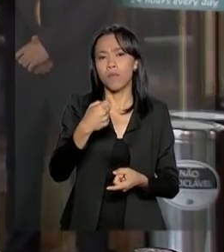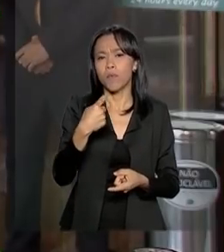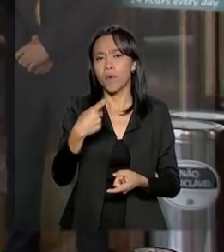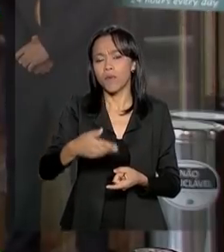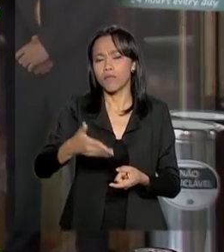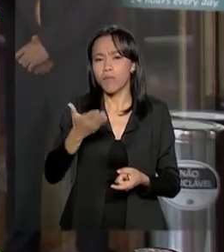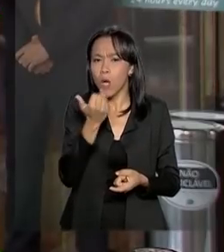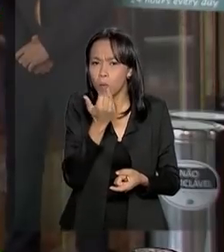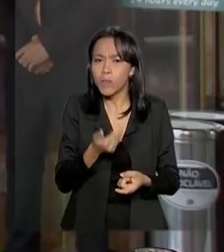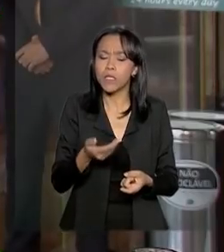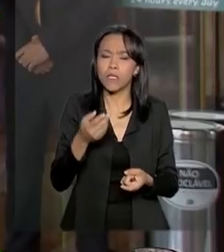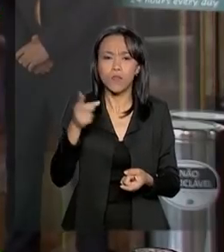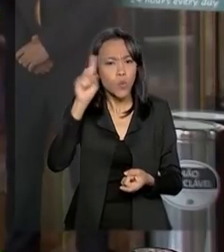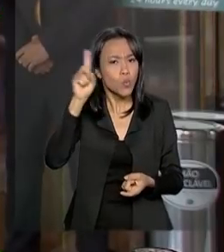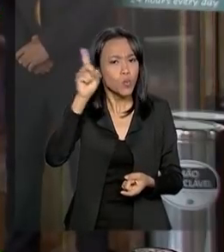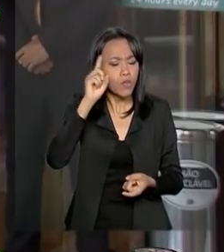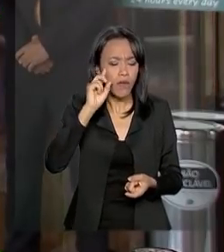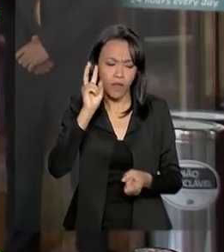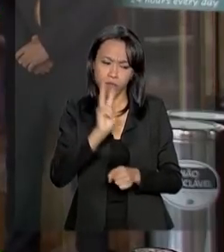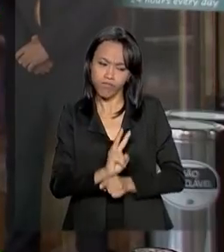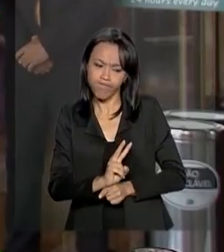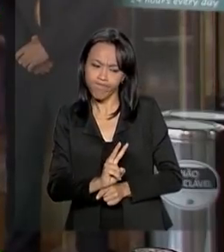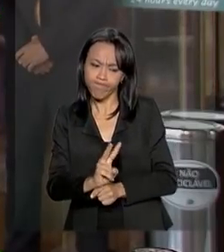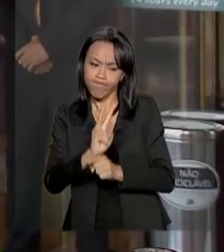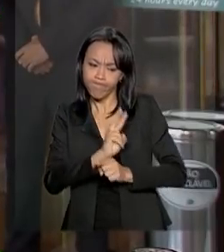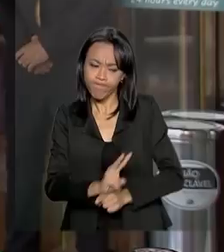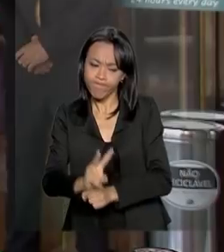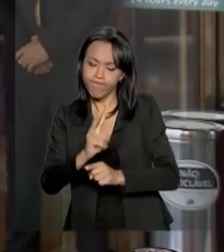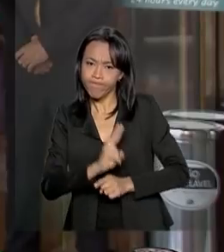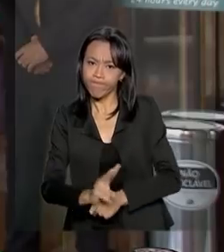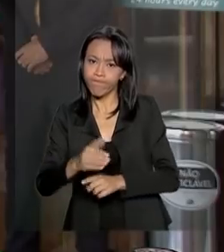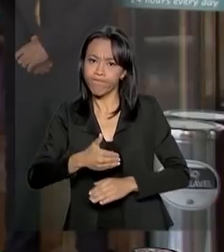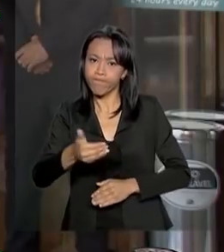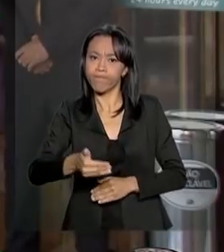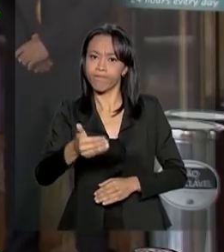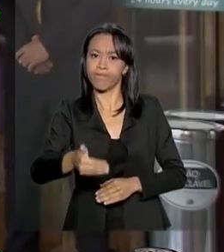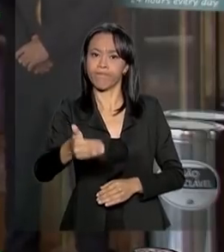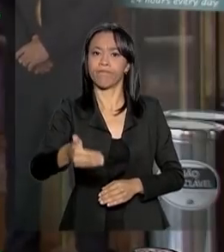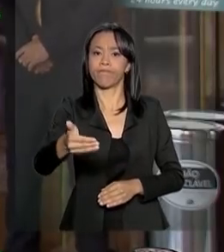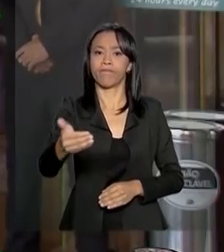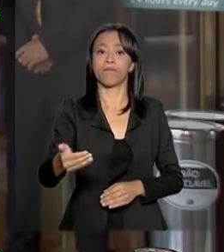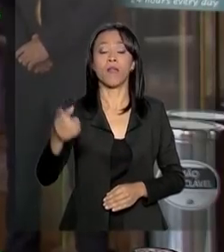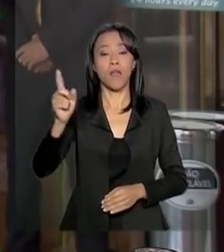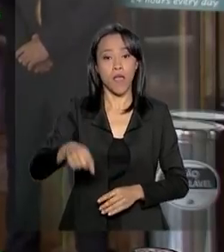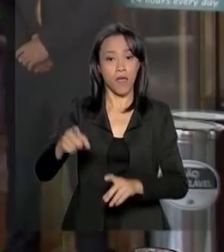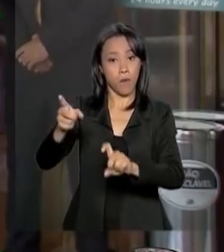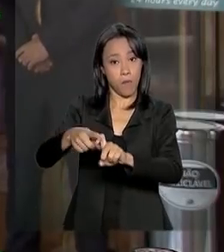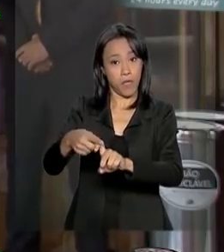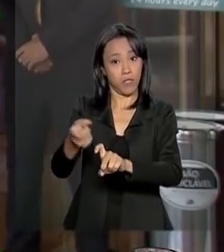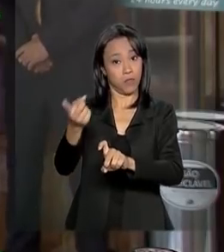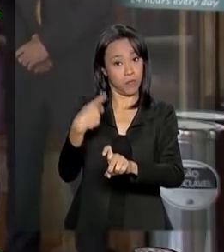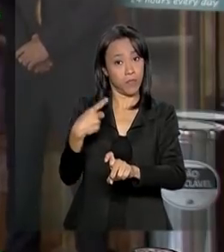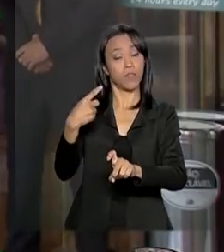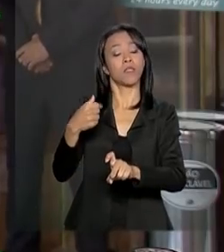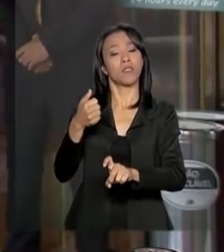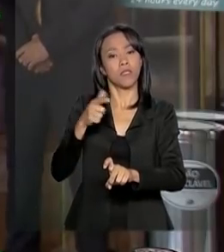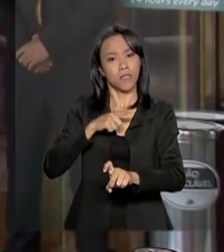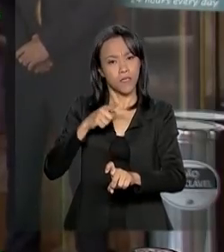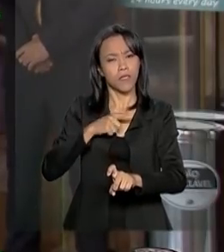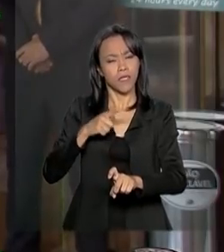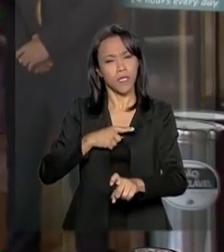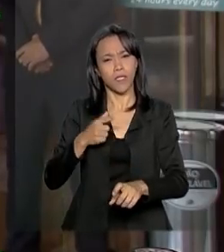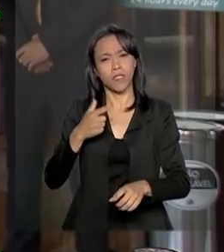avaliada diariamente e ocorrerá de forma paulatina e no momento oportuno. Por ordem médica, o paciente segue com